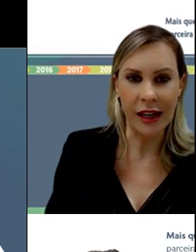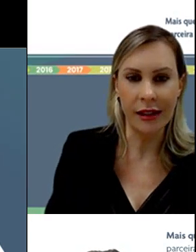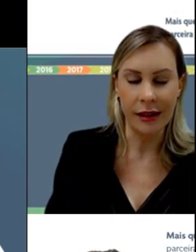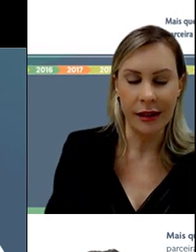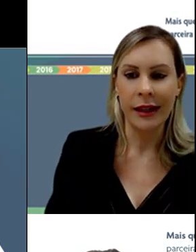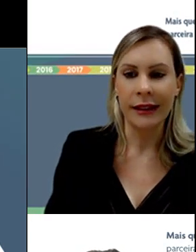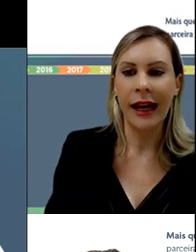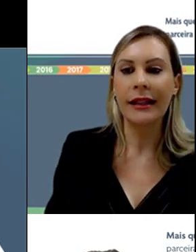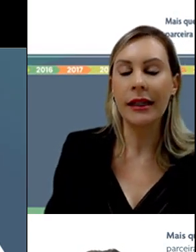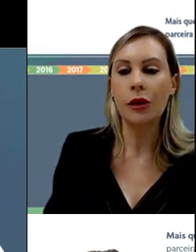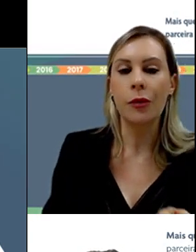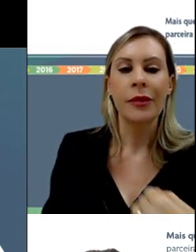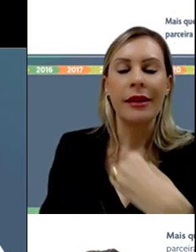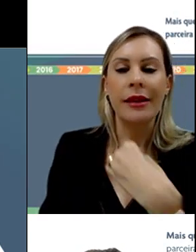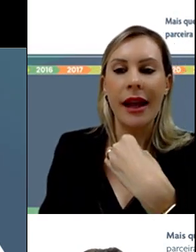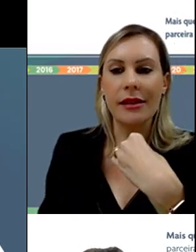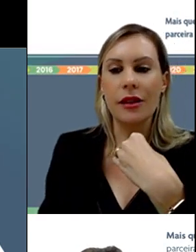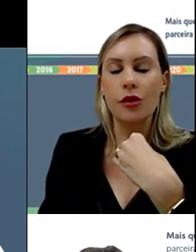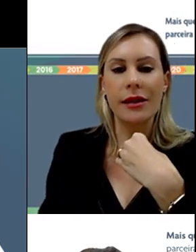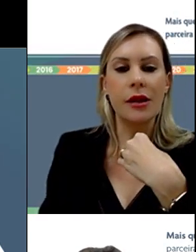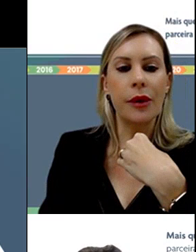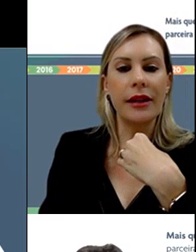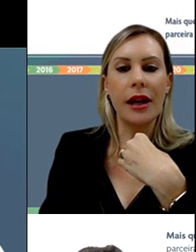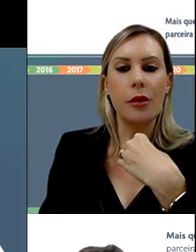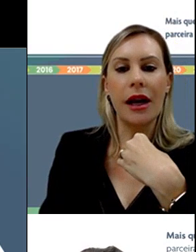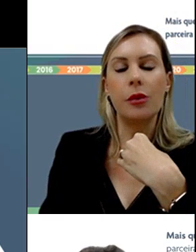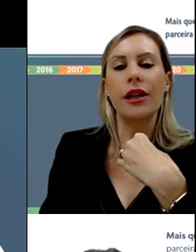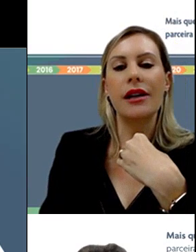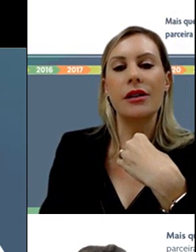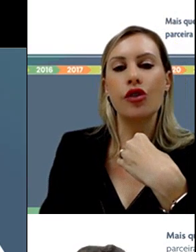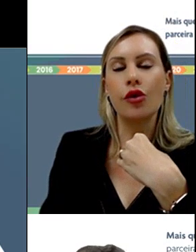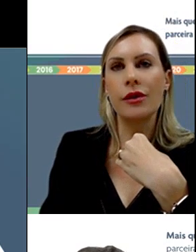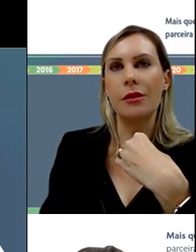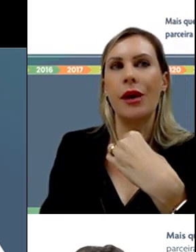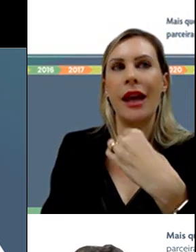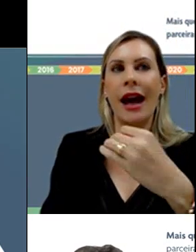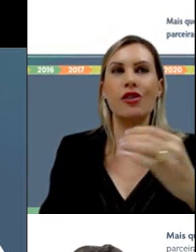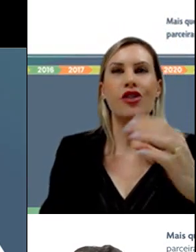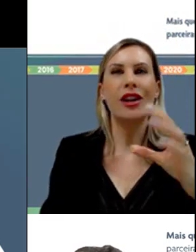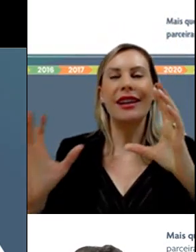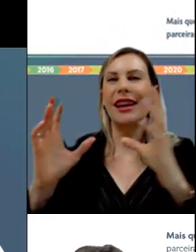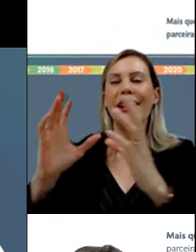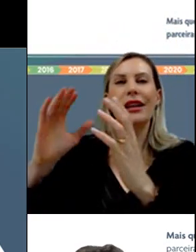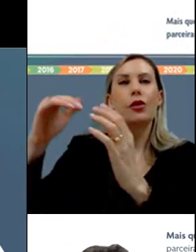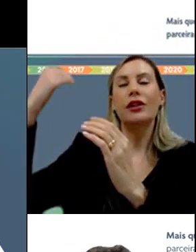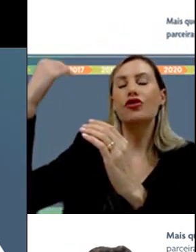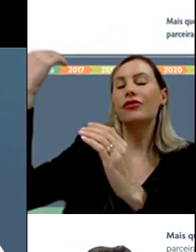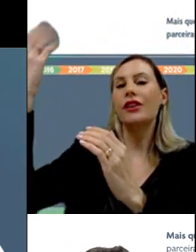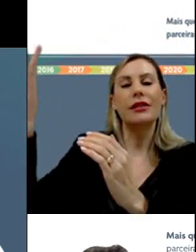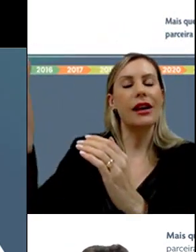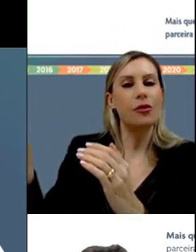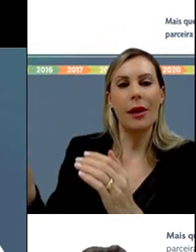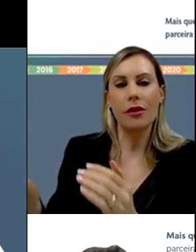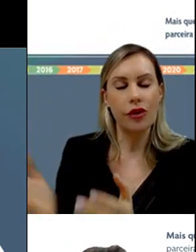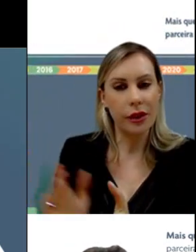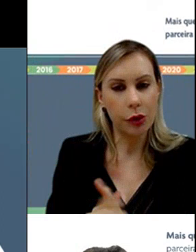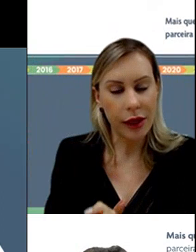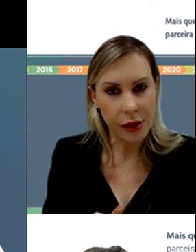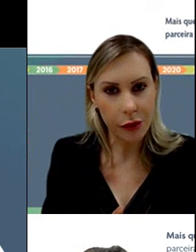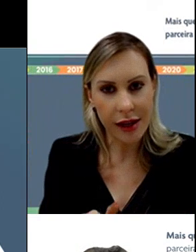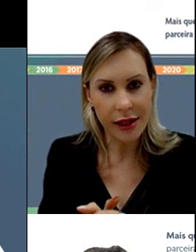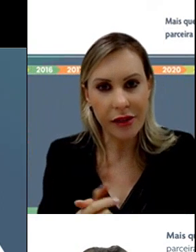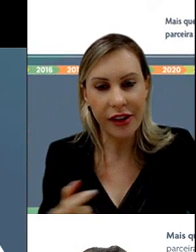imposto de renda, né? Então, nessa situação, quem tem uma remuneração de R$12.000 já está naquela alíquota de 27,5%